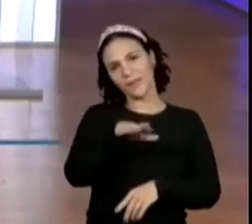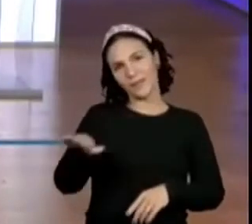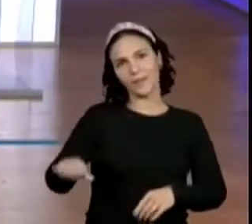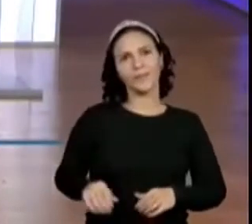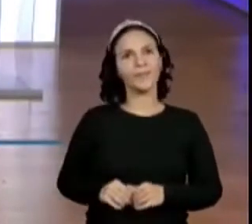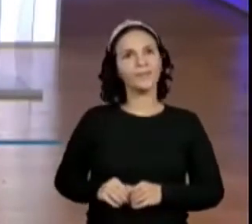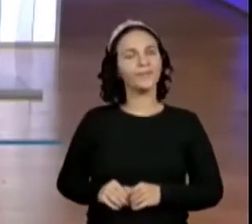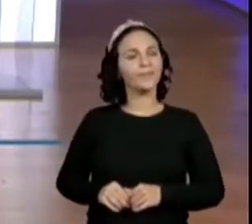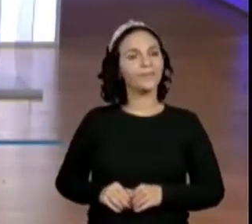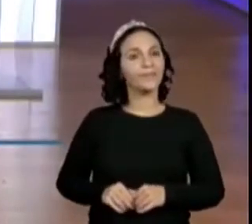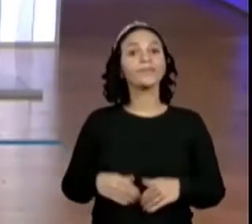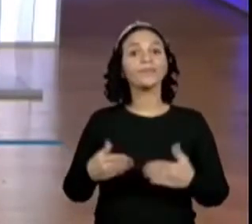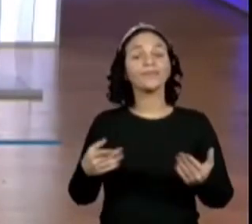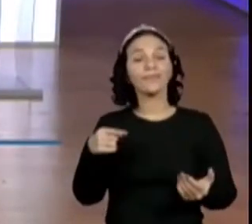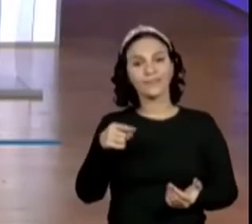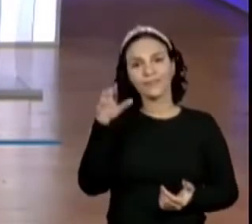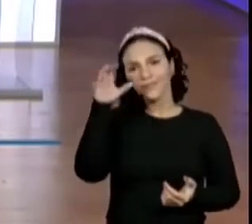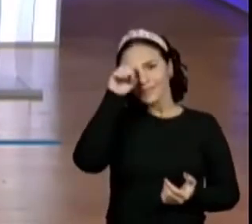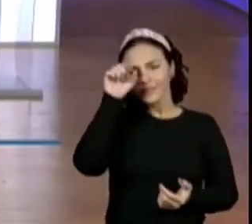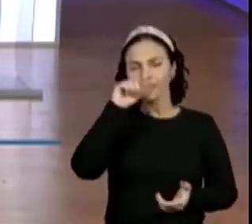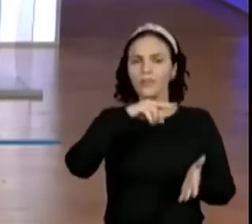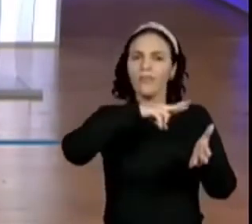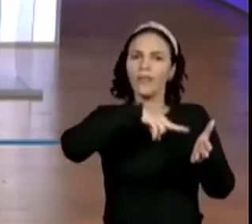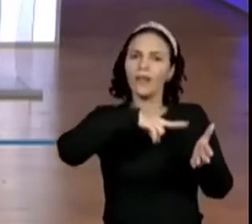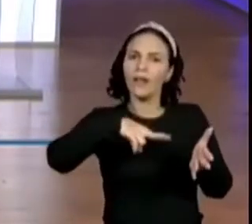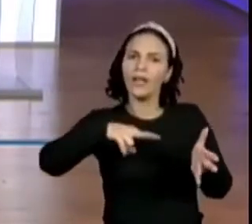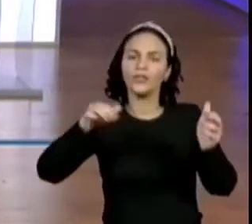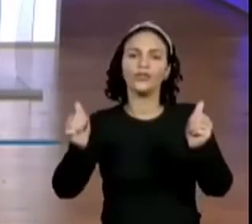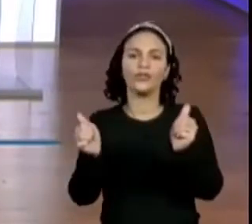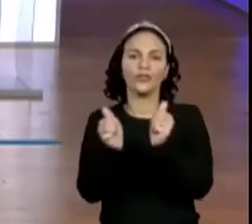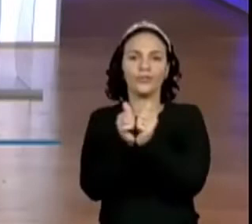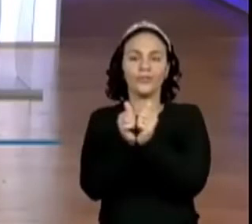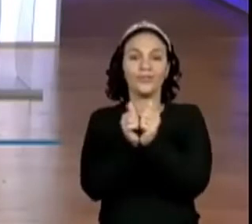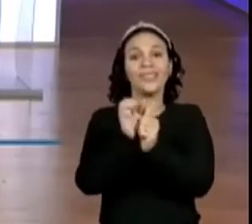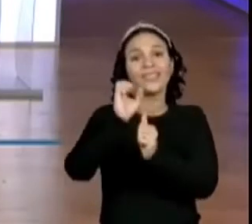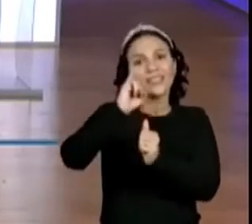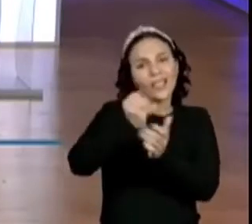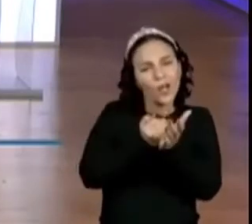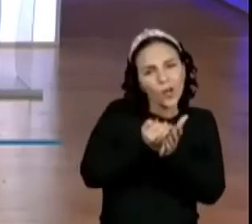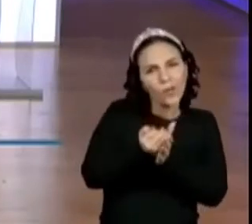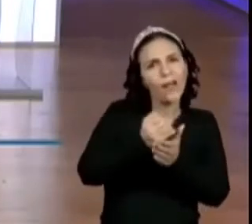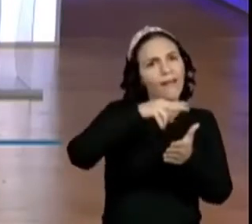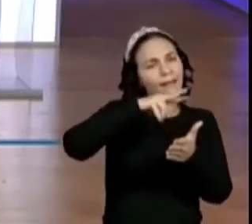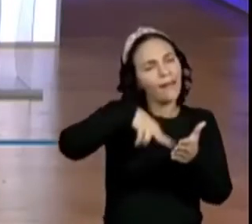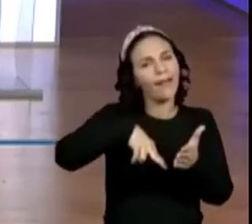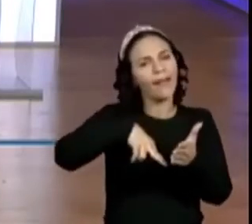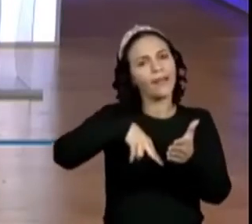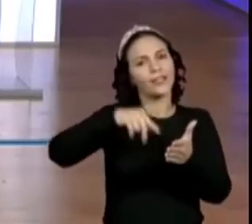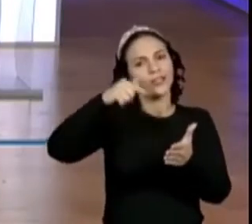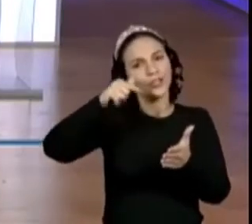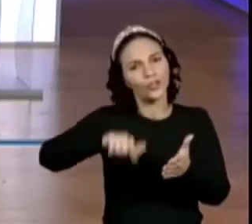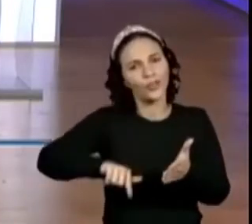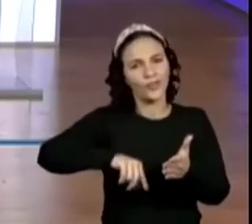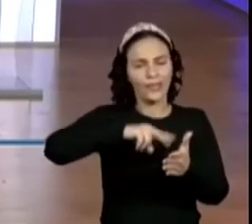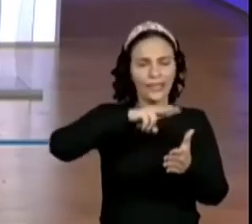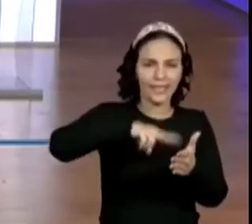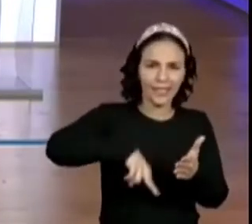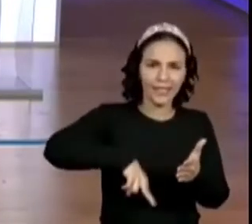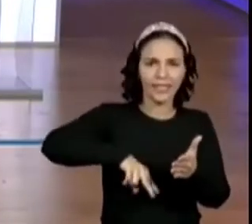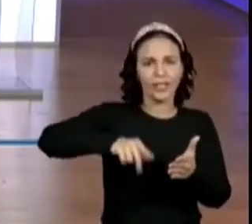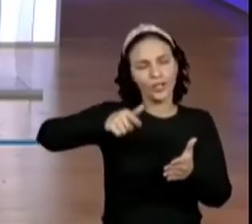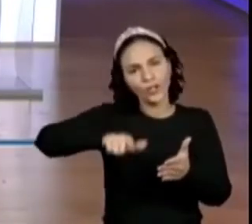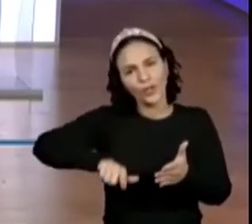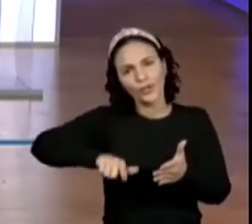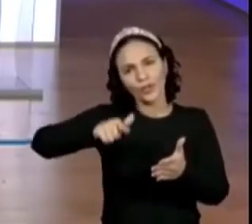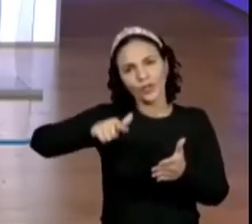estudantes. E a gente está aprendendo trabalhando com a leitura. Então, às vezes, começar a ler uma vez, depois eu leio de novo,